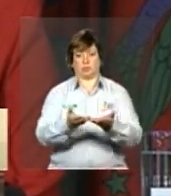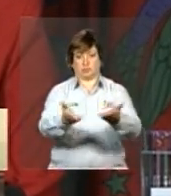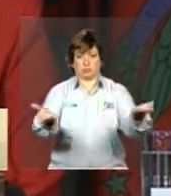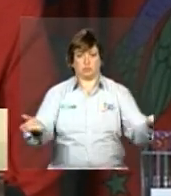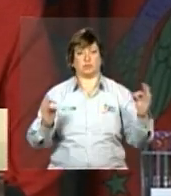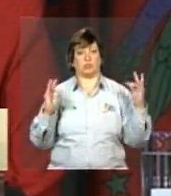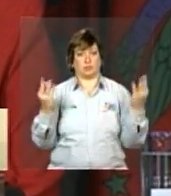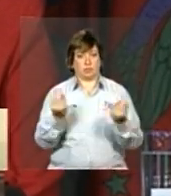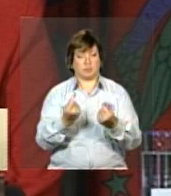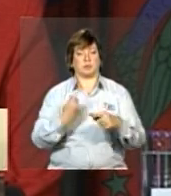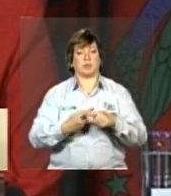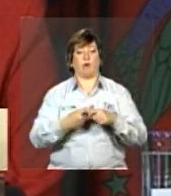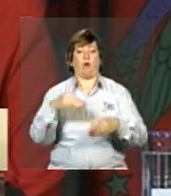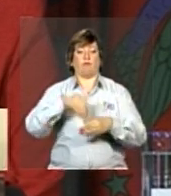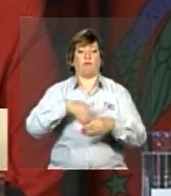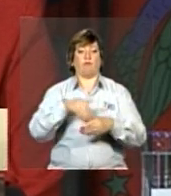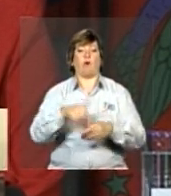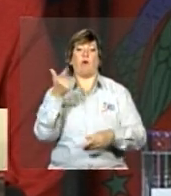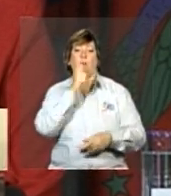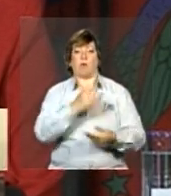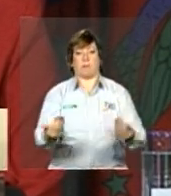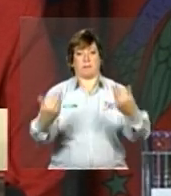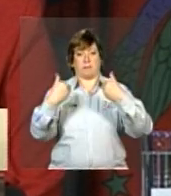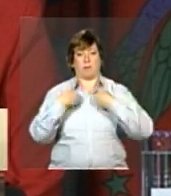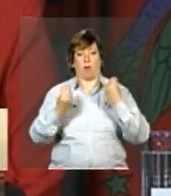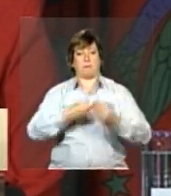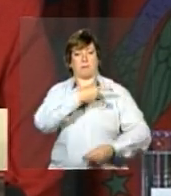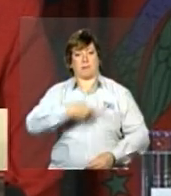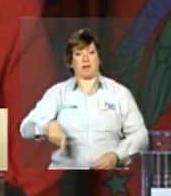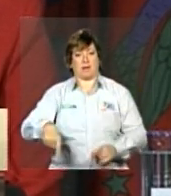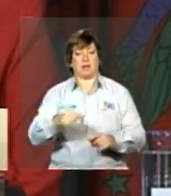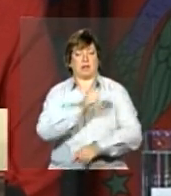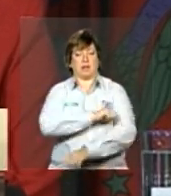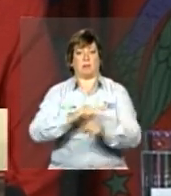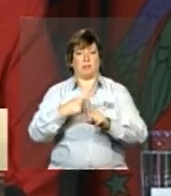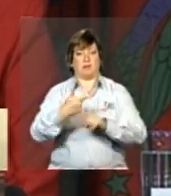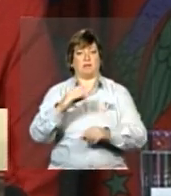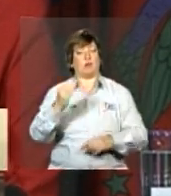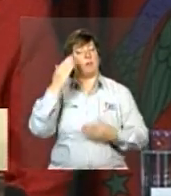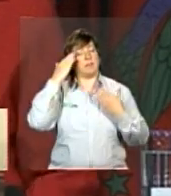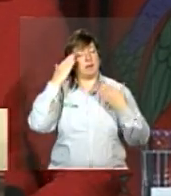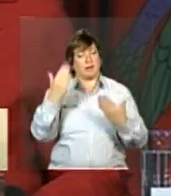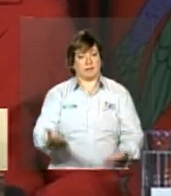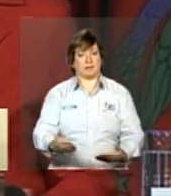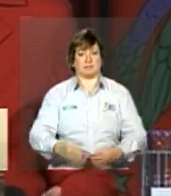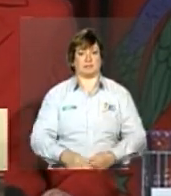senhores e pelo voto para a eleição como presidente. Obrigado.